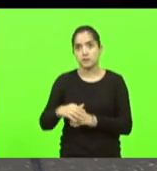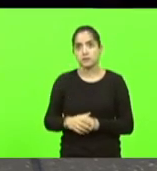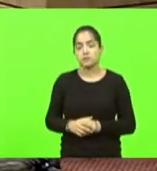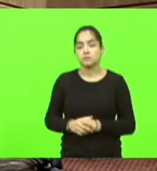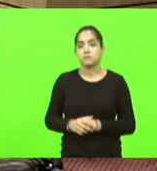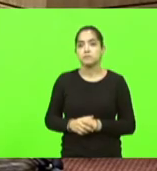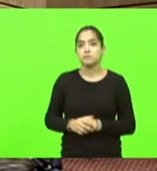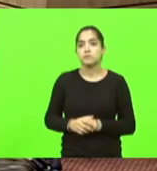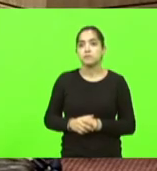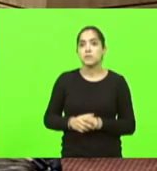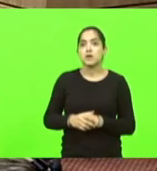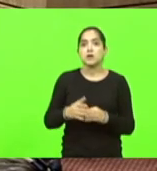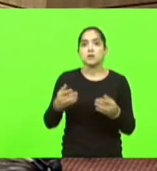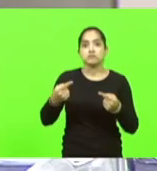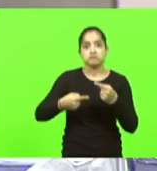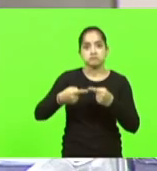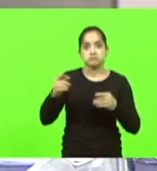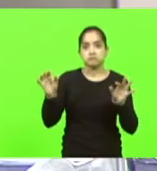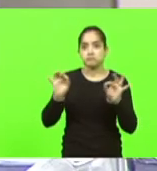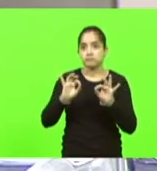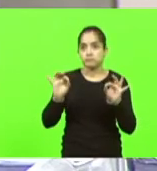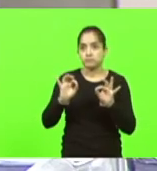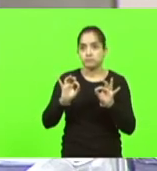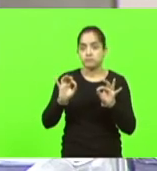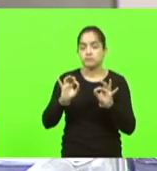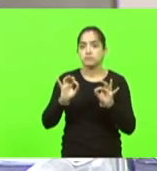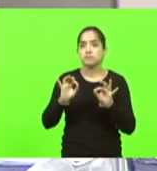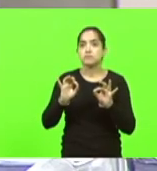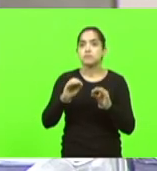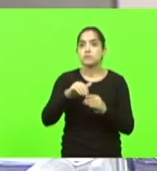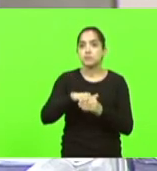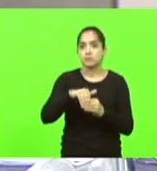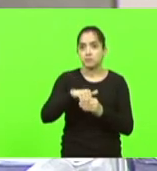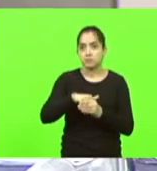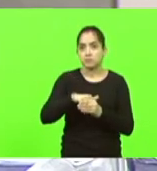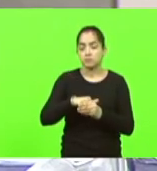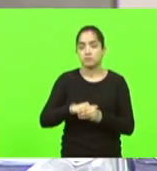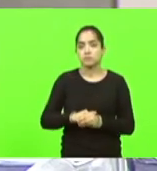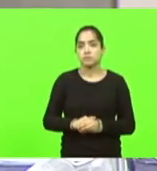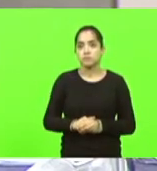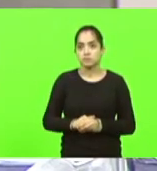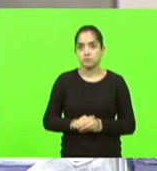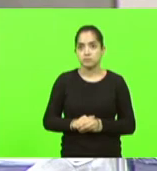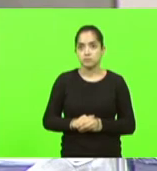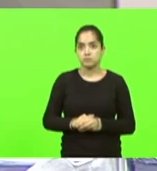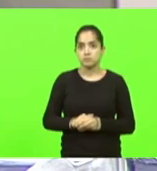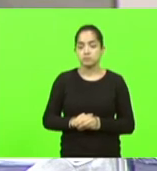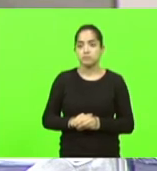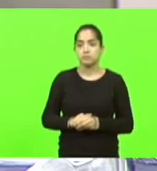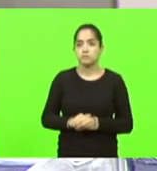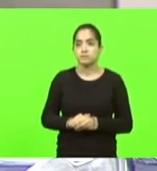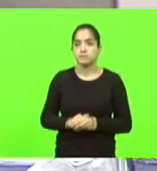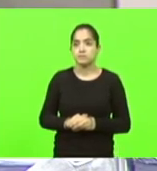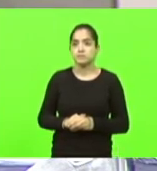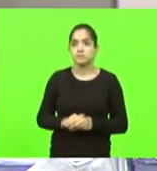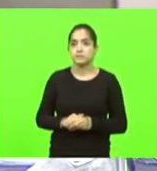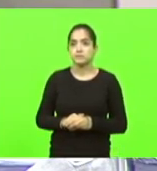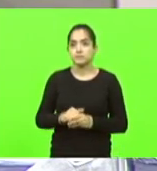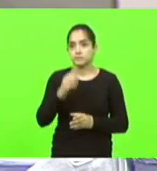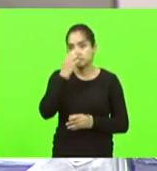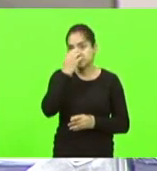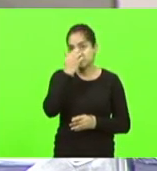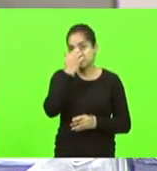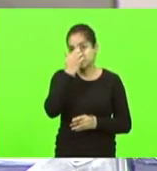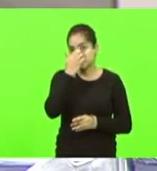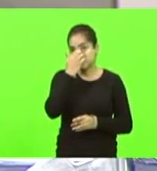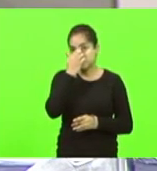e não havendo mais Quem Queira discutir a importação posso fazer uso aí né